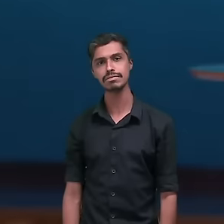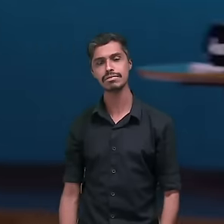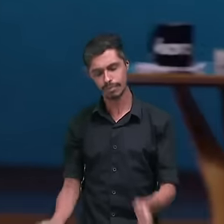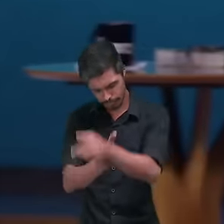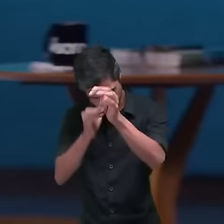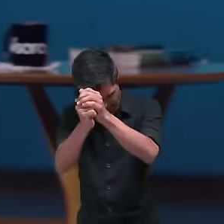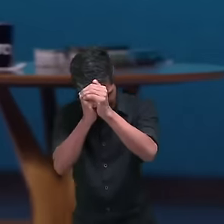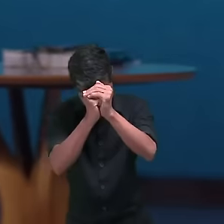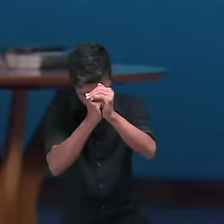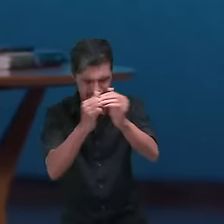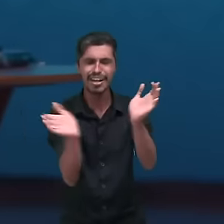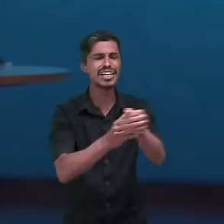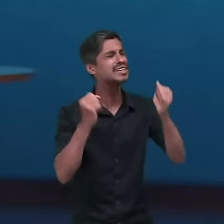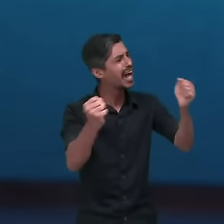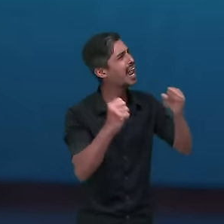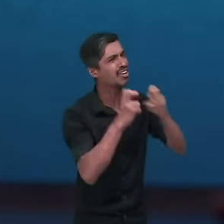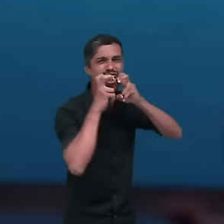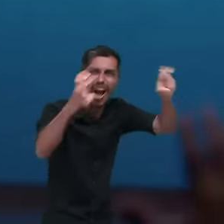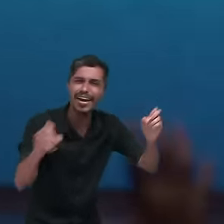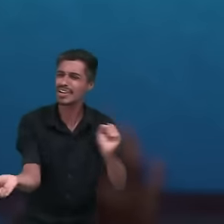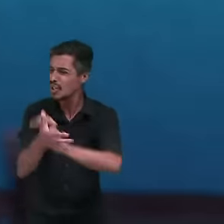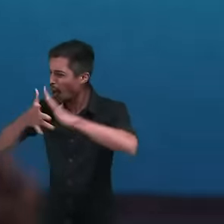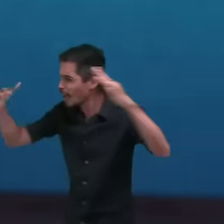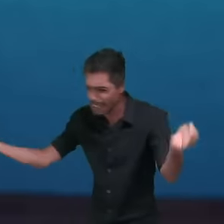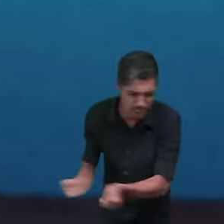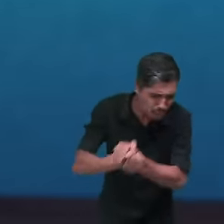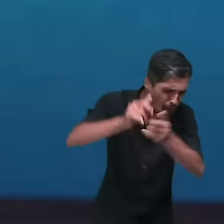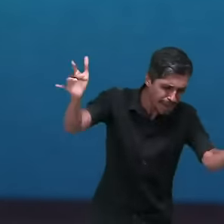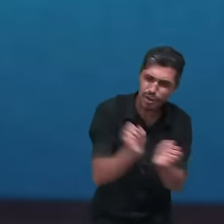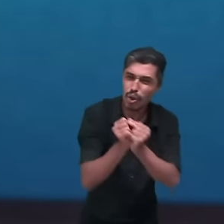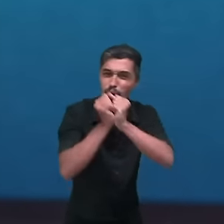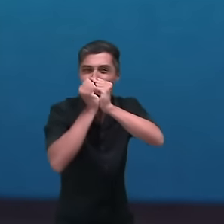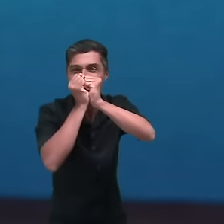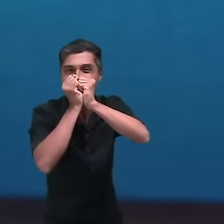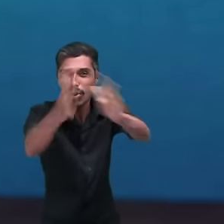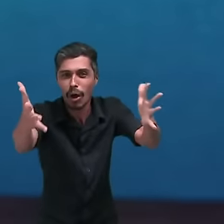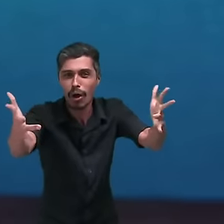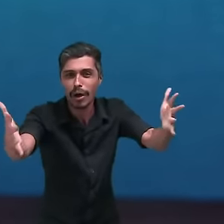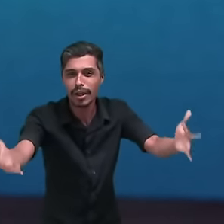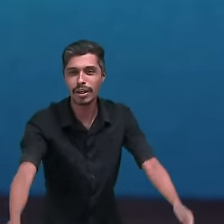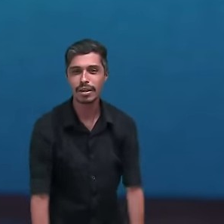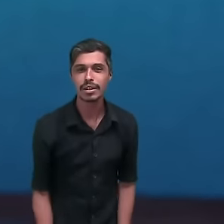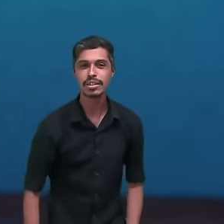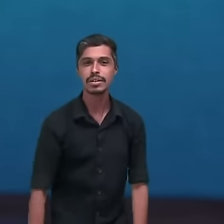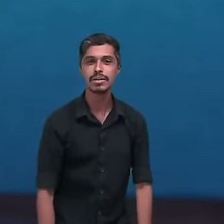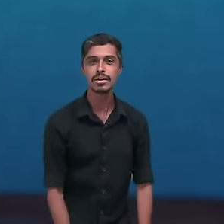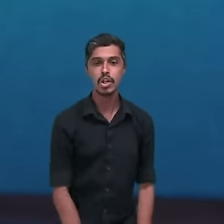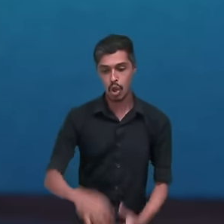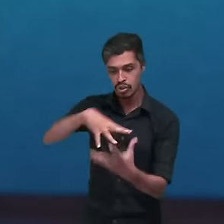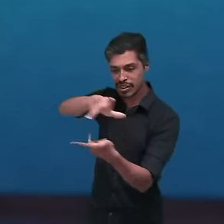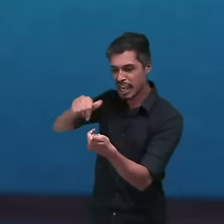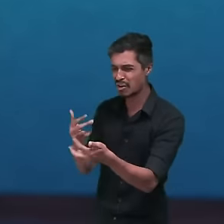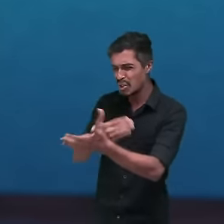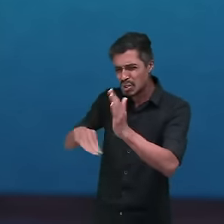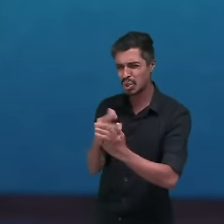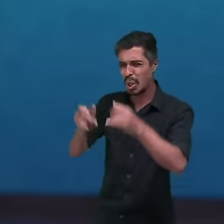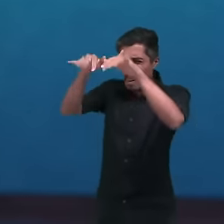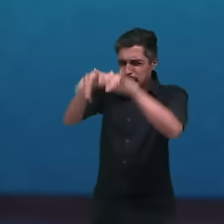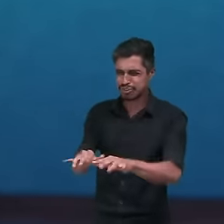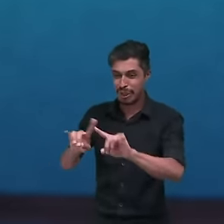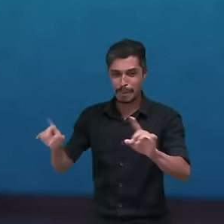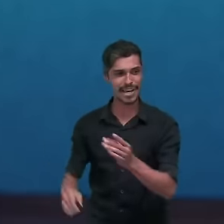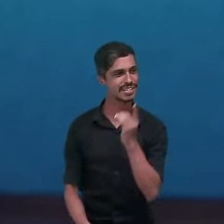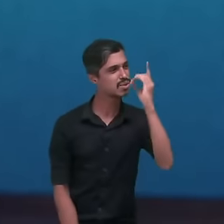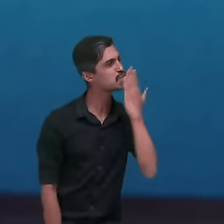Da glória, da glória, da glória, da glória, da glória. O céu, a terra vão passar, mas essa palavra não vai